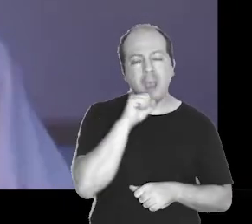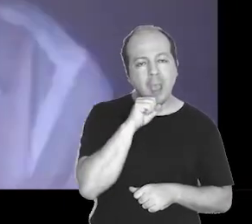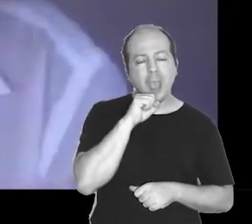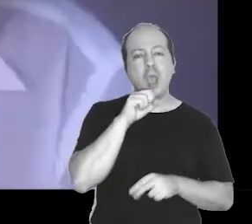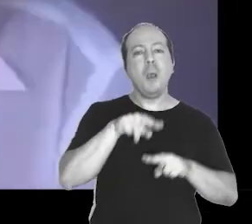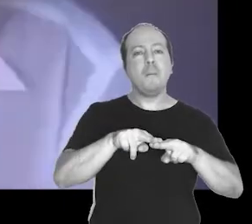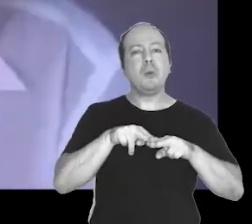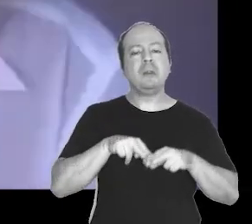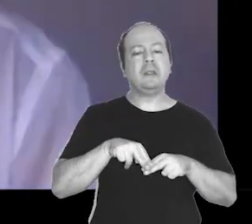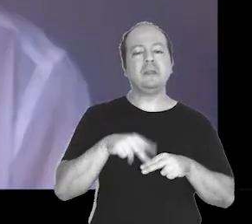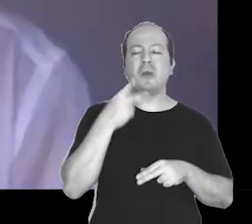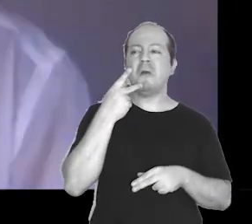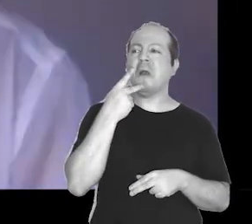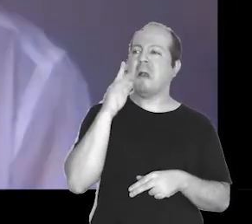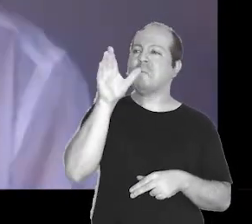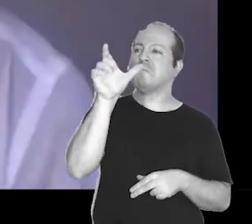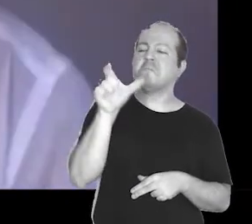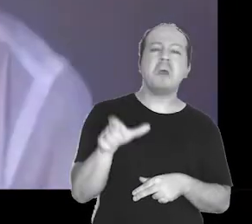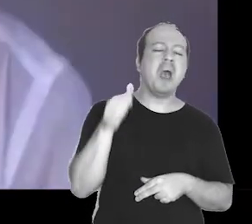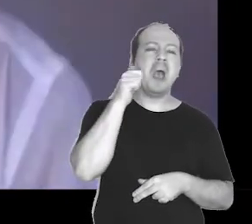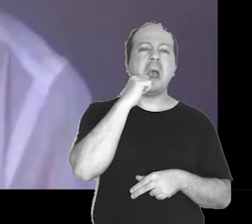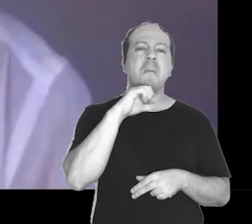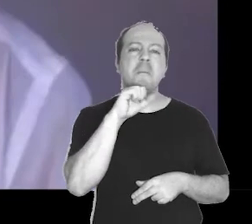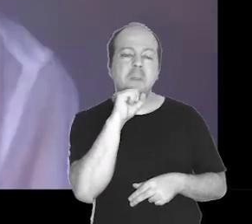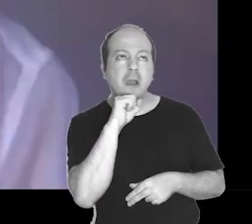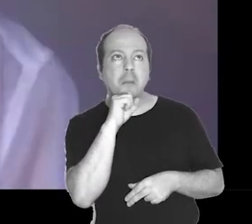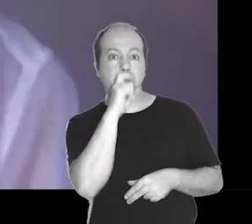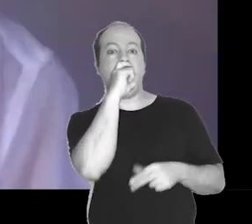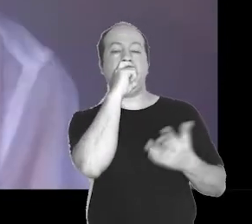transforma numa mãe fálica, uma mãe pai.